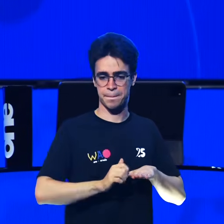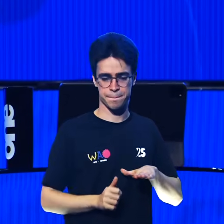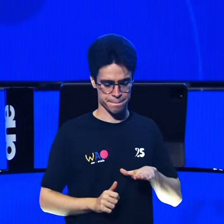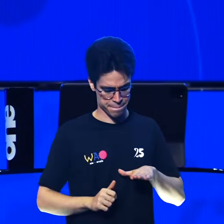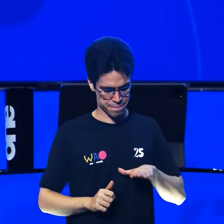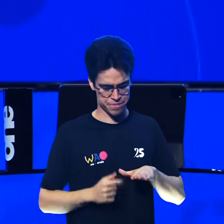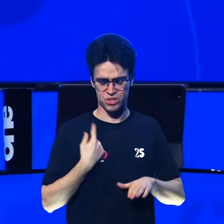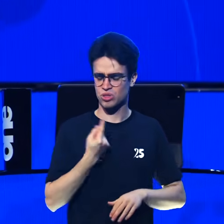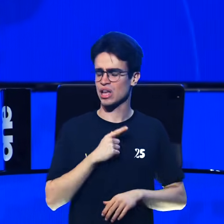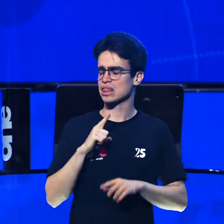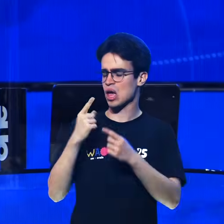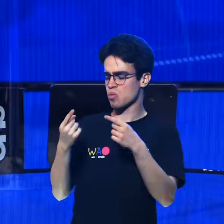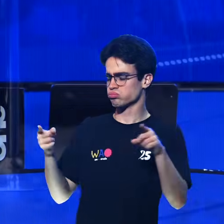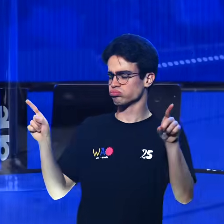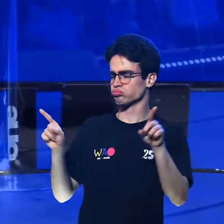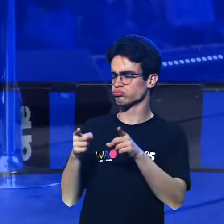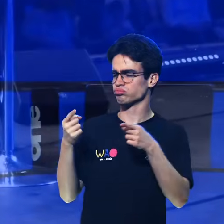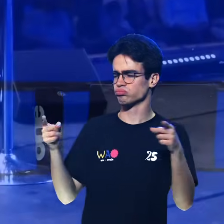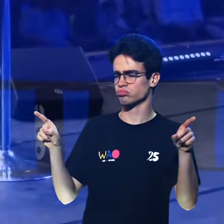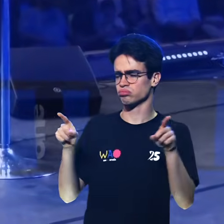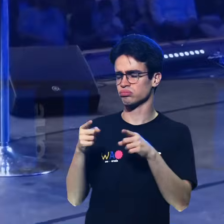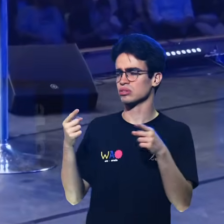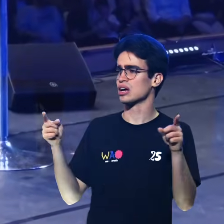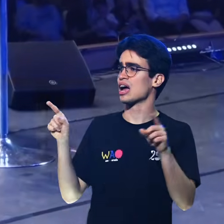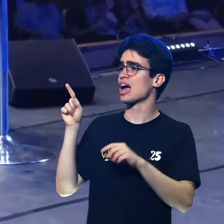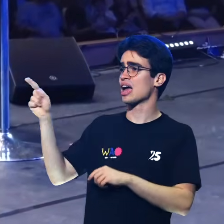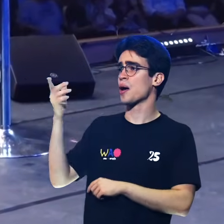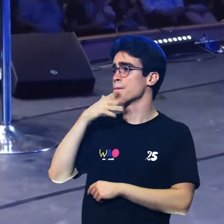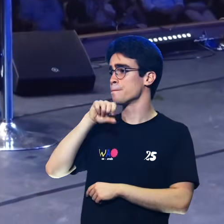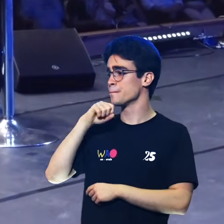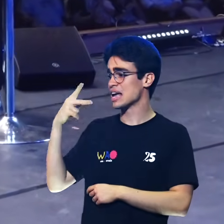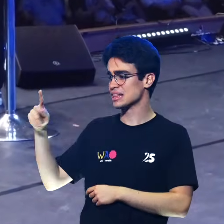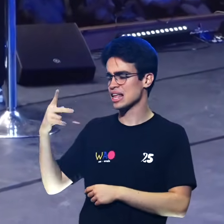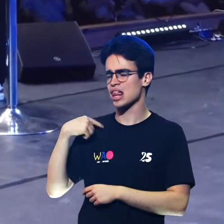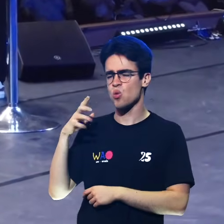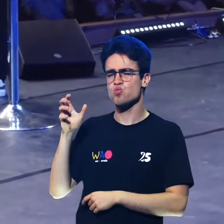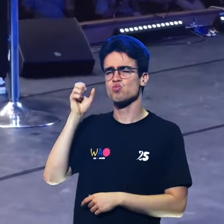ouvindo as músicas que estavam cantando dentro da igreja do pai dela,